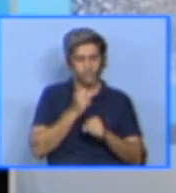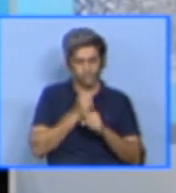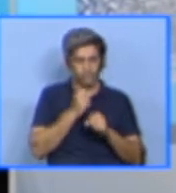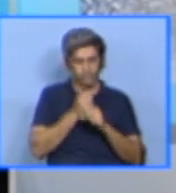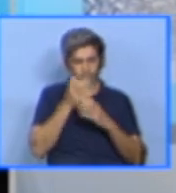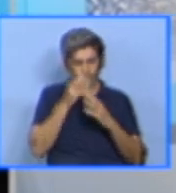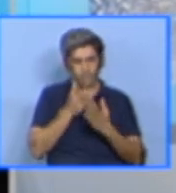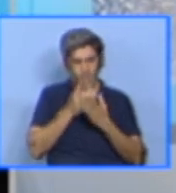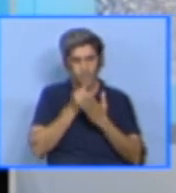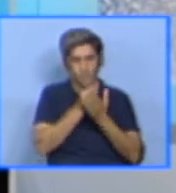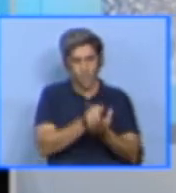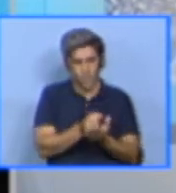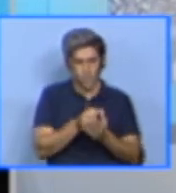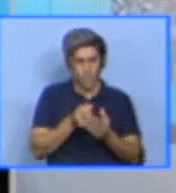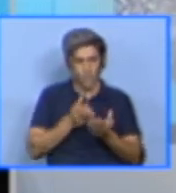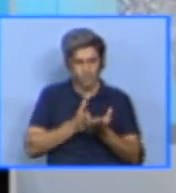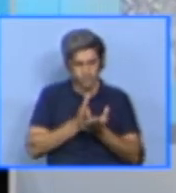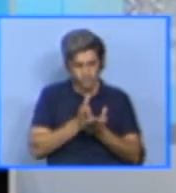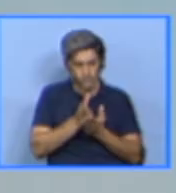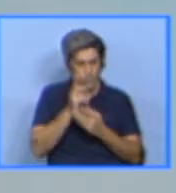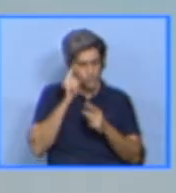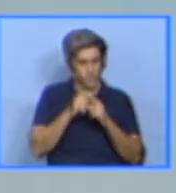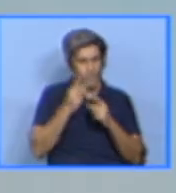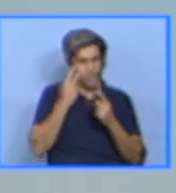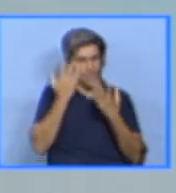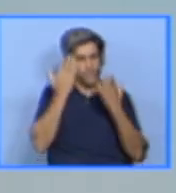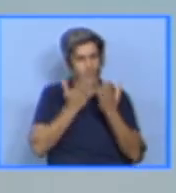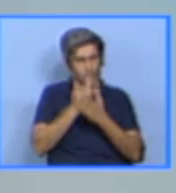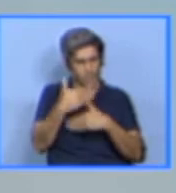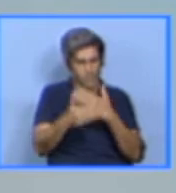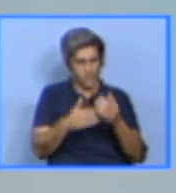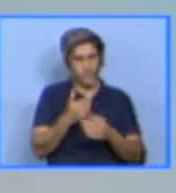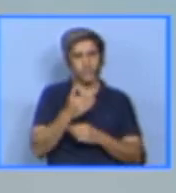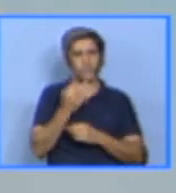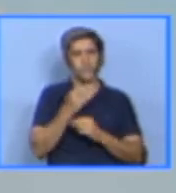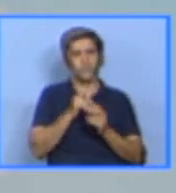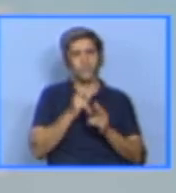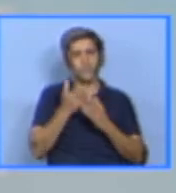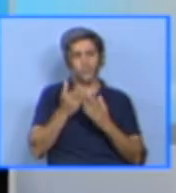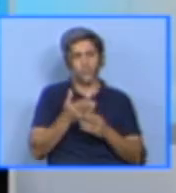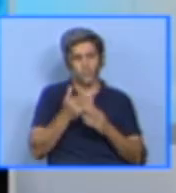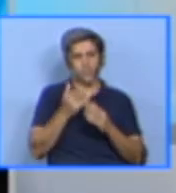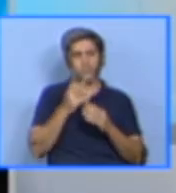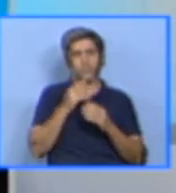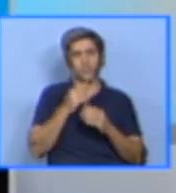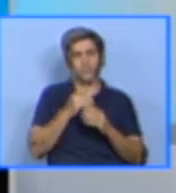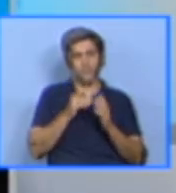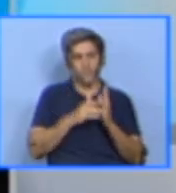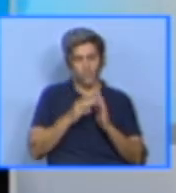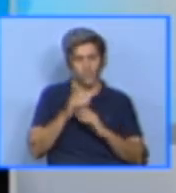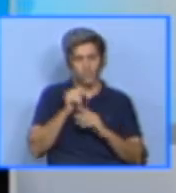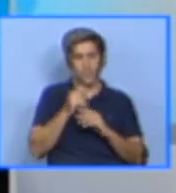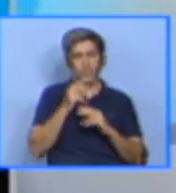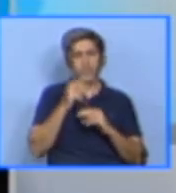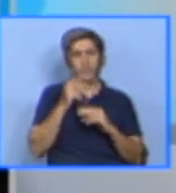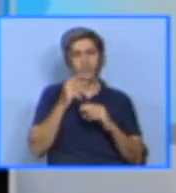este apoio constante a esta Igreja para se manter viva. E que traduziu-se na ajuda aos cristãos, mas também na reconstrução de muitos templos que foram destruídos